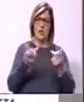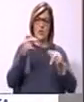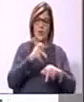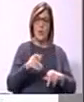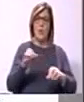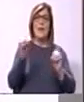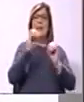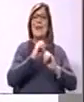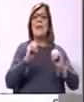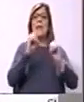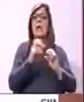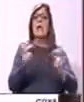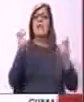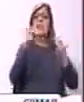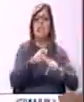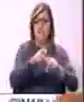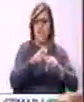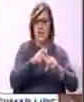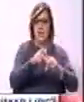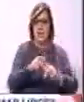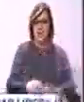mais ninguém chegava.